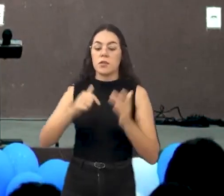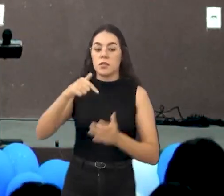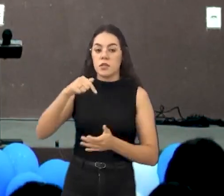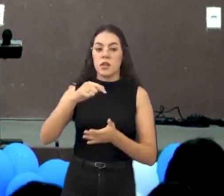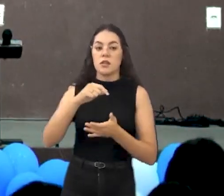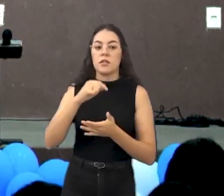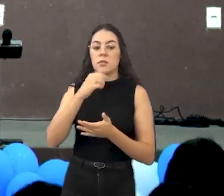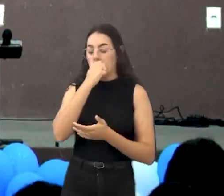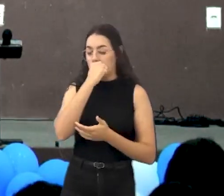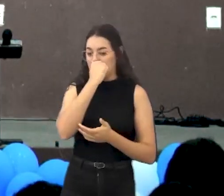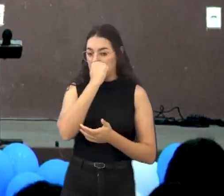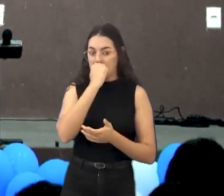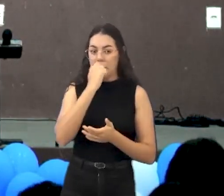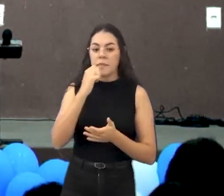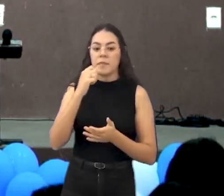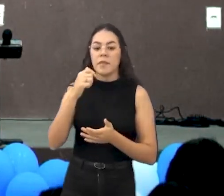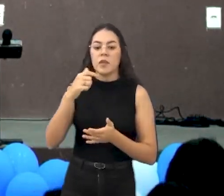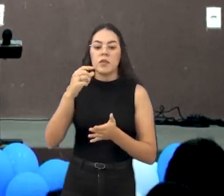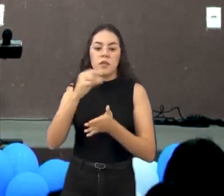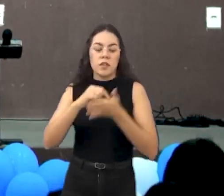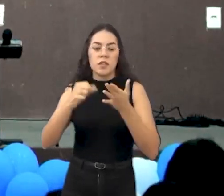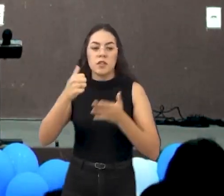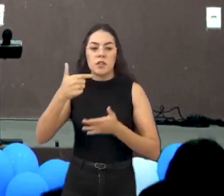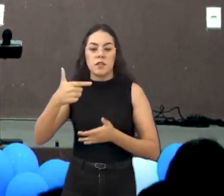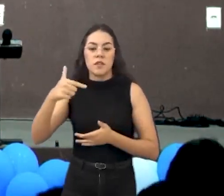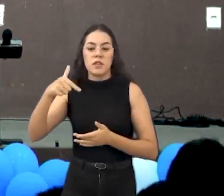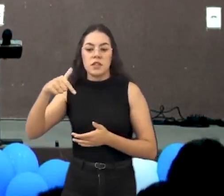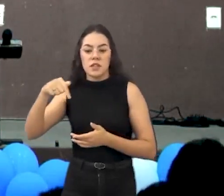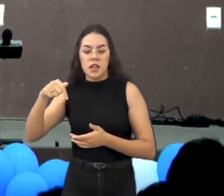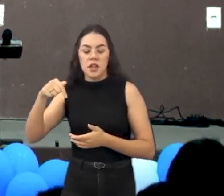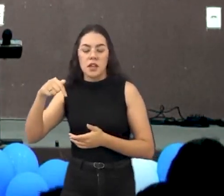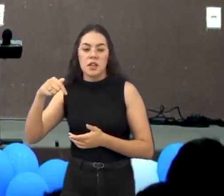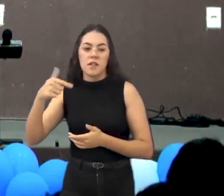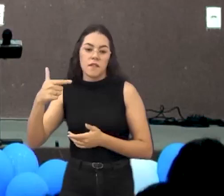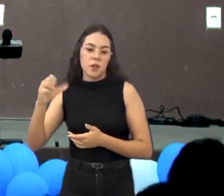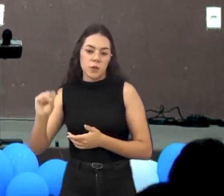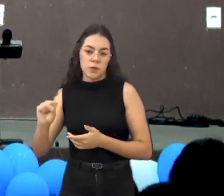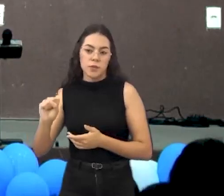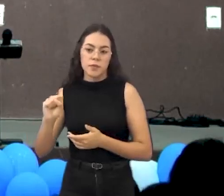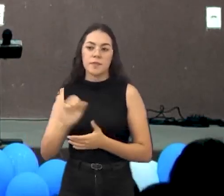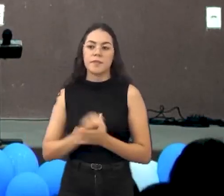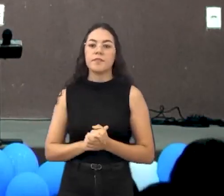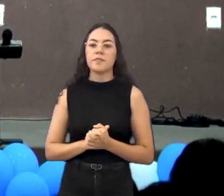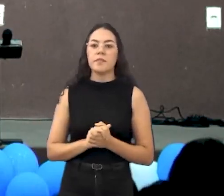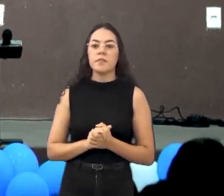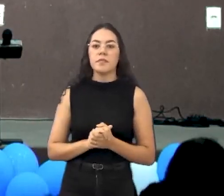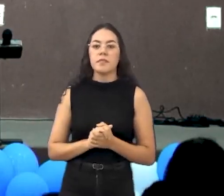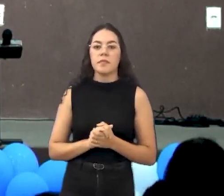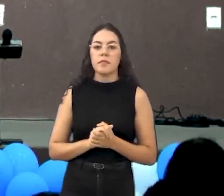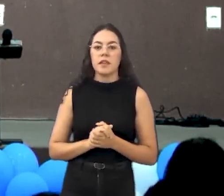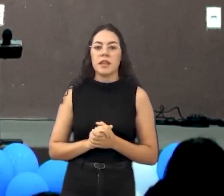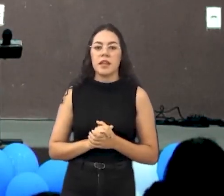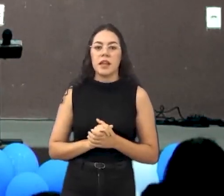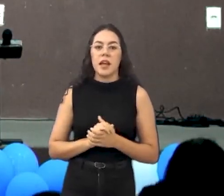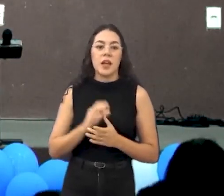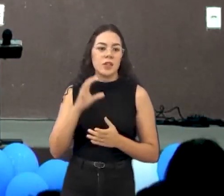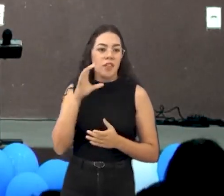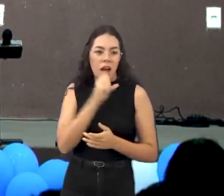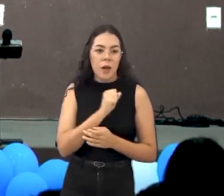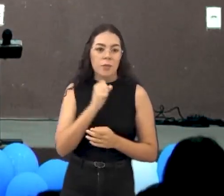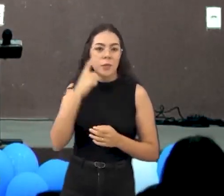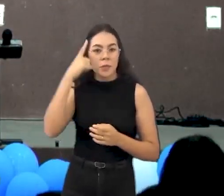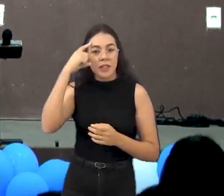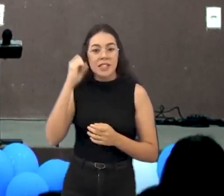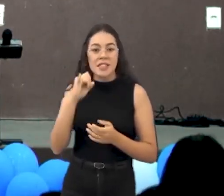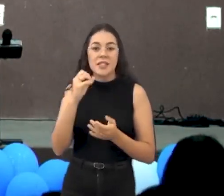28. Atos 7, 24 a 28. Eu estou citando os textos um pouquinho mais rápido, porque se eu esperar vocês abrirem, pode ser que a gente,